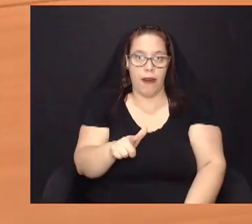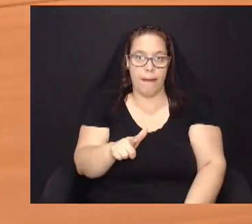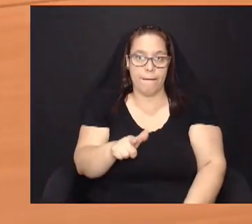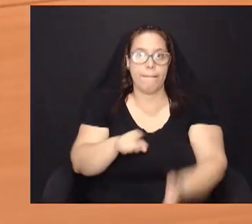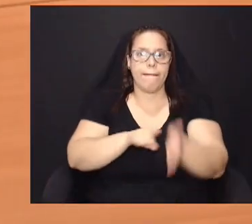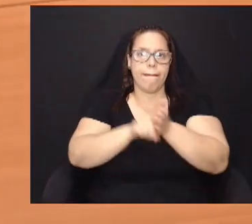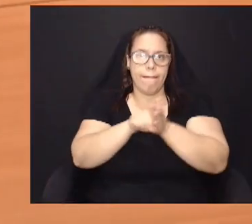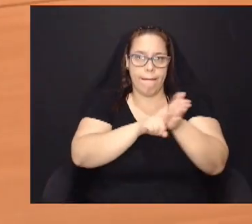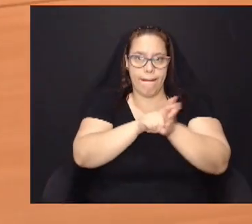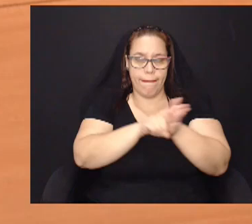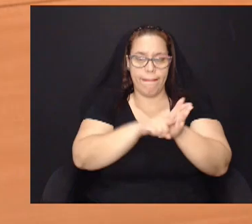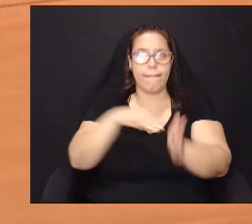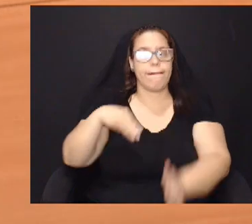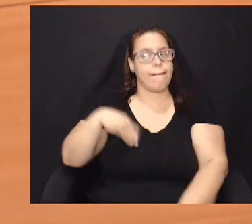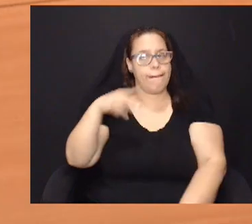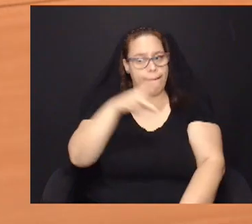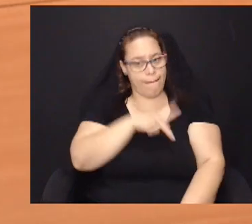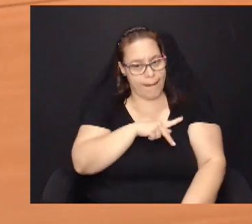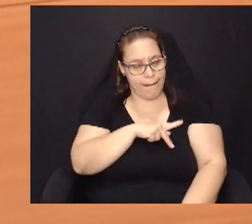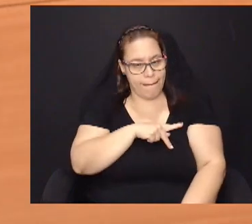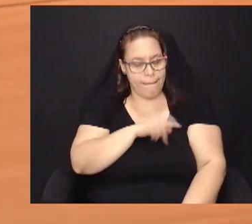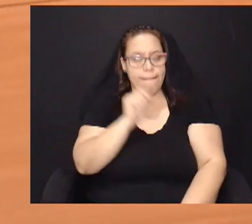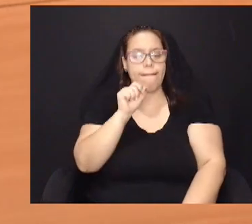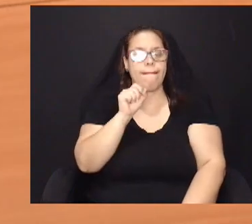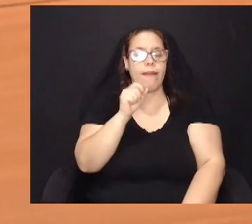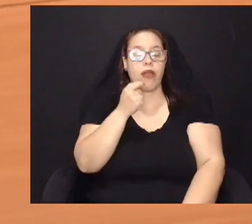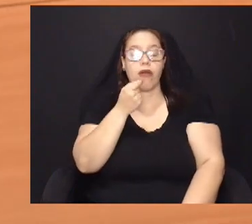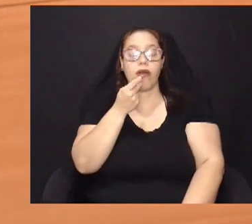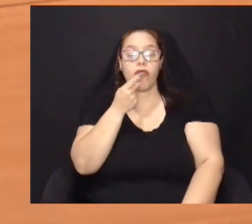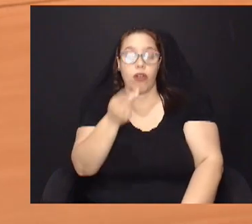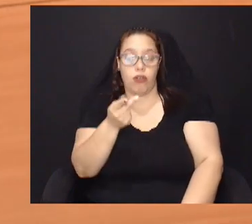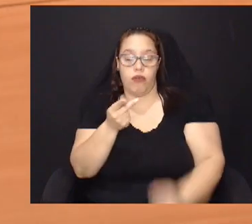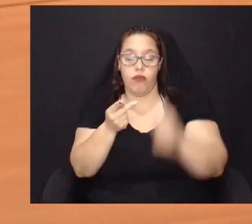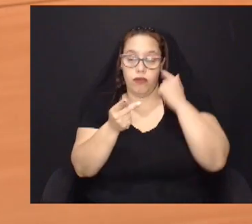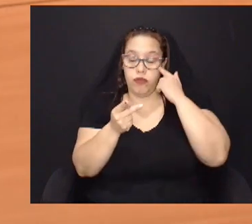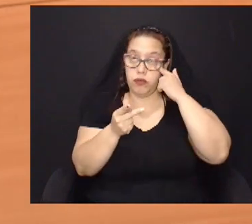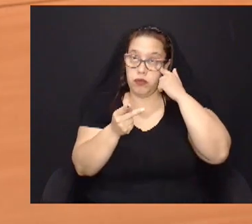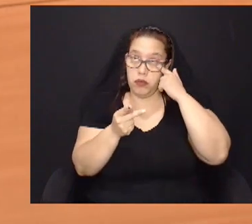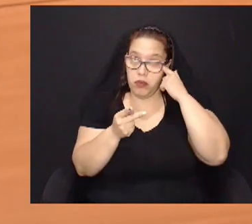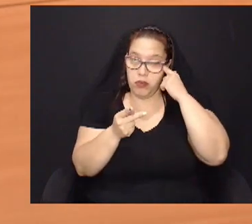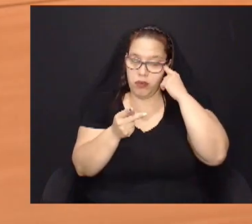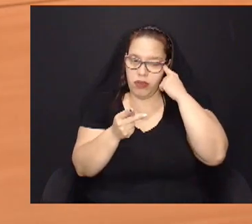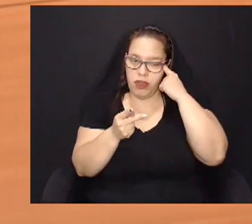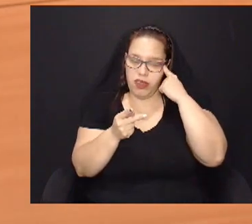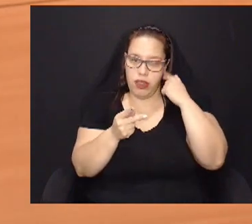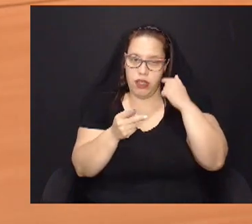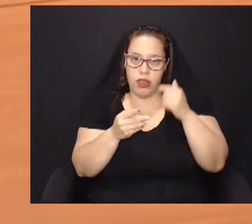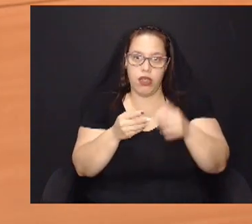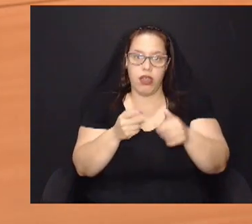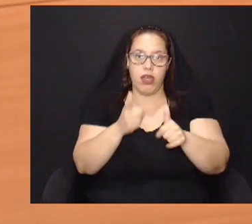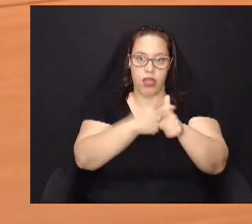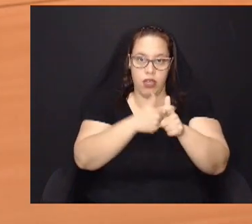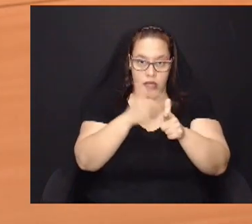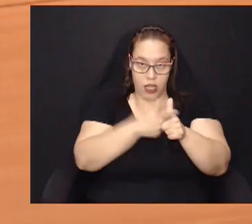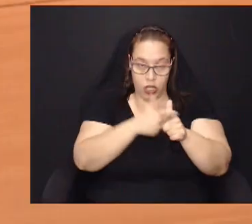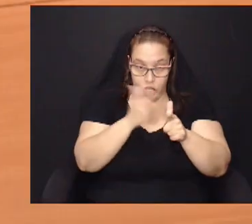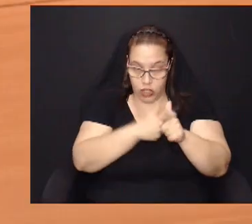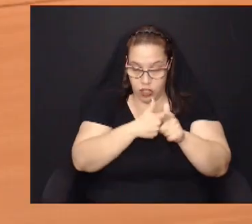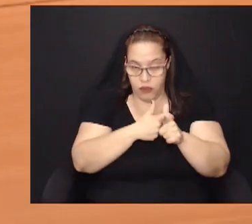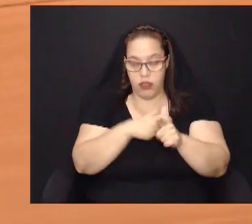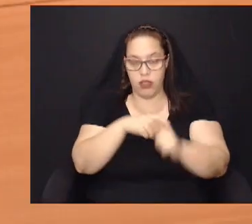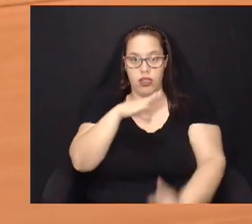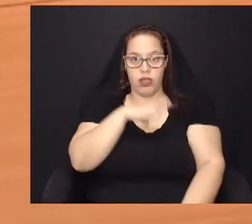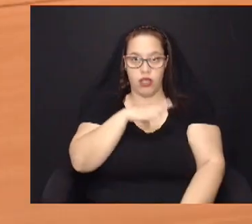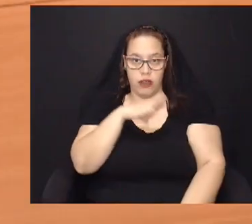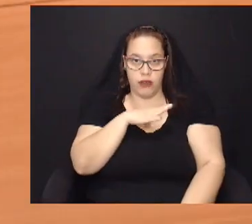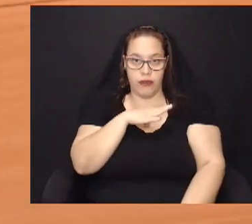do Ministério Público. Então, o que nós colocamos? A questão das dívidas ativas no município. E, inclusive,